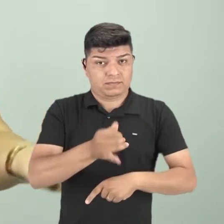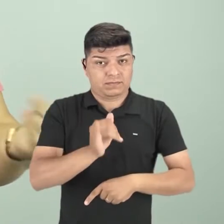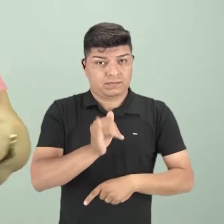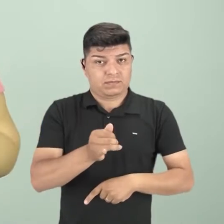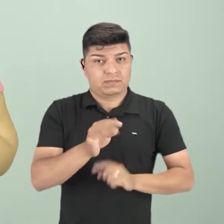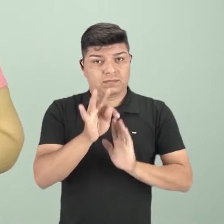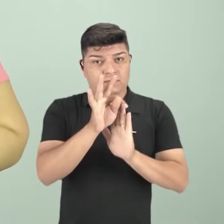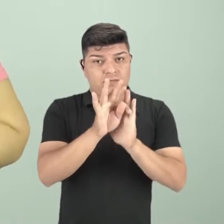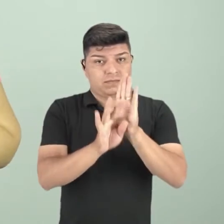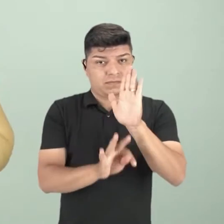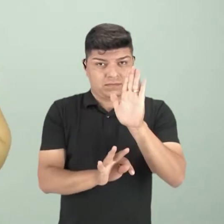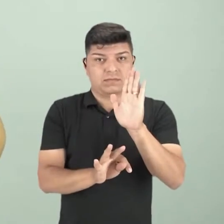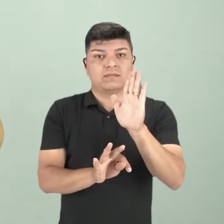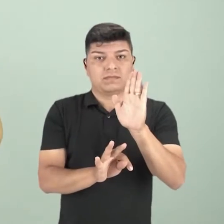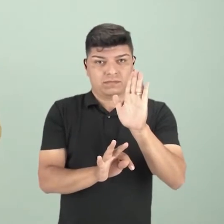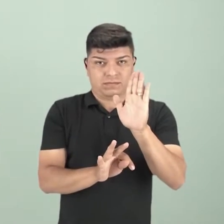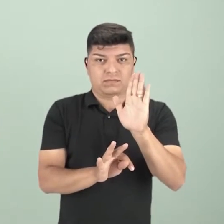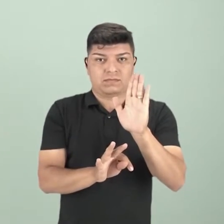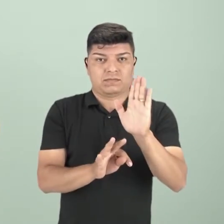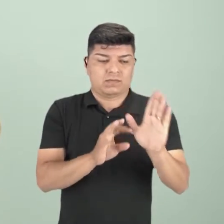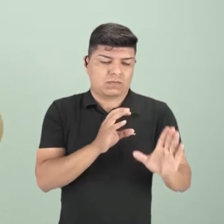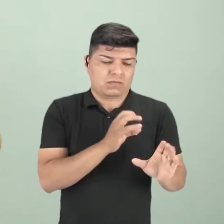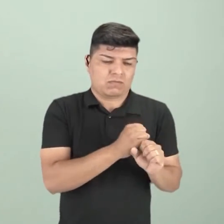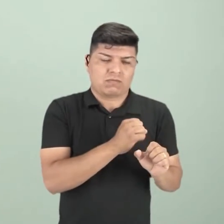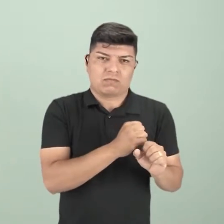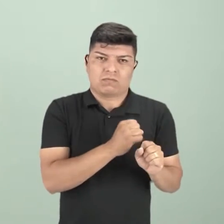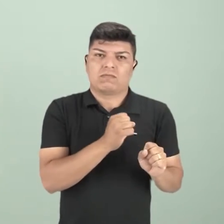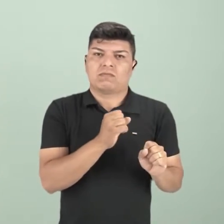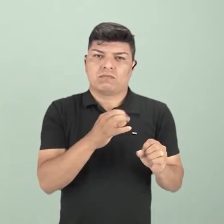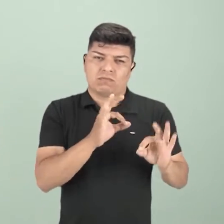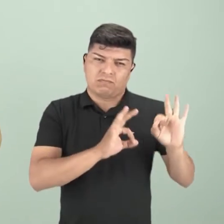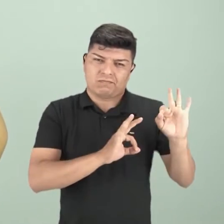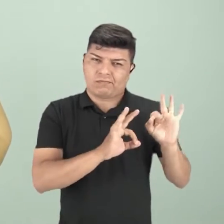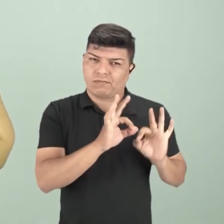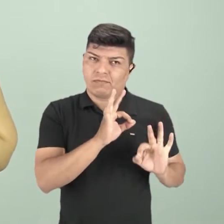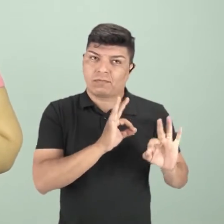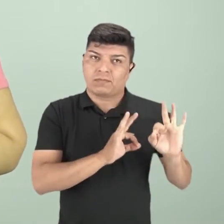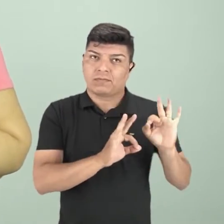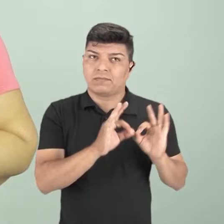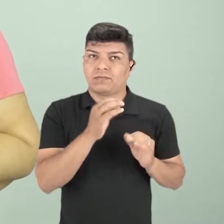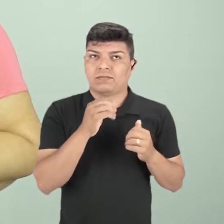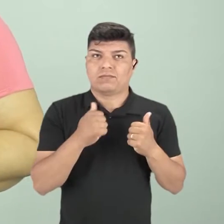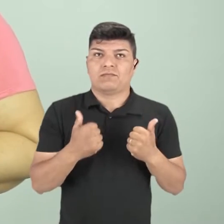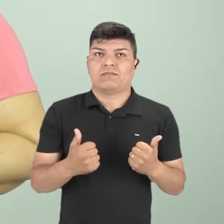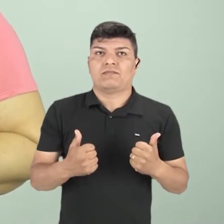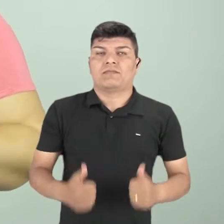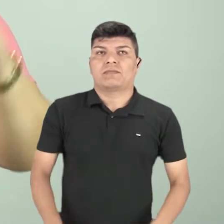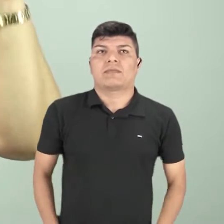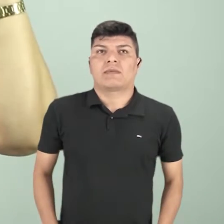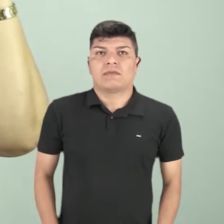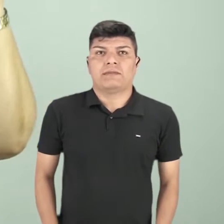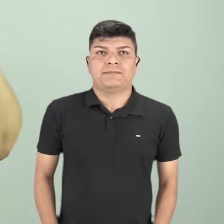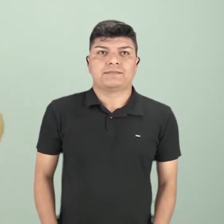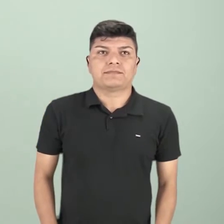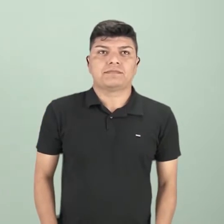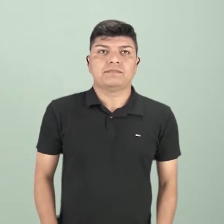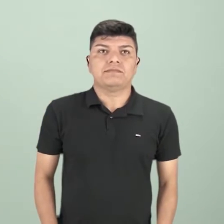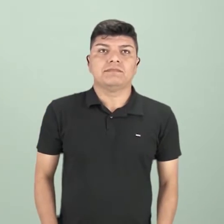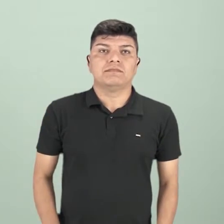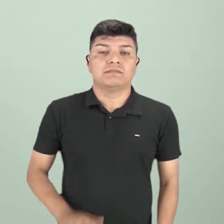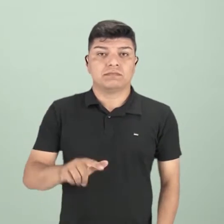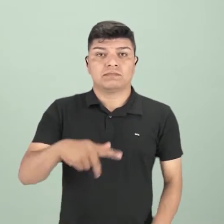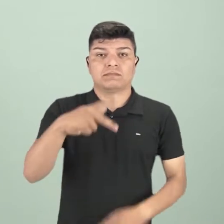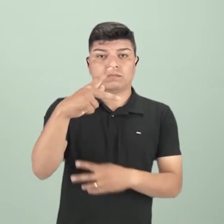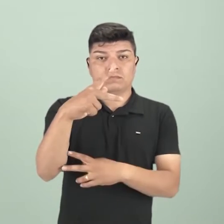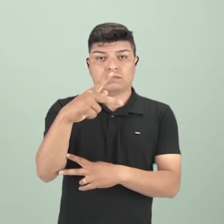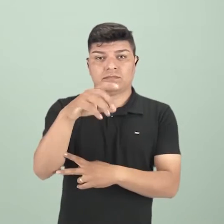quando um texto for bem construído, seu enredo bem elaborado, tá bom? Outra parte lá do pente,